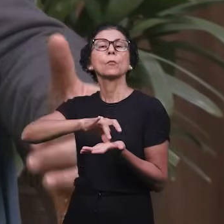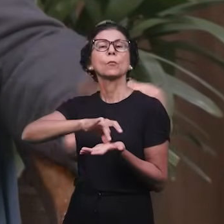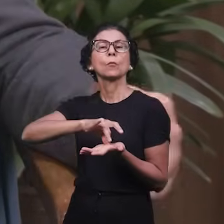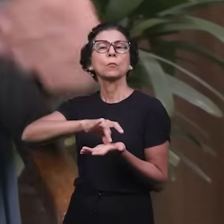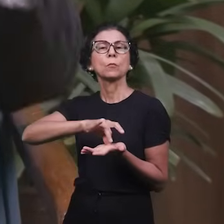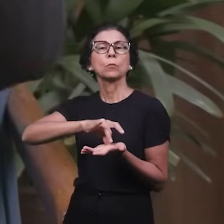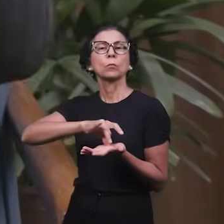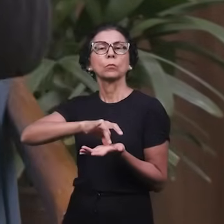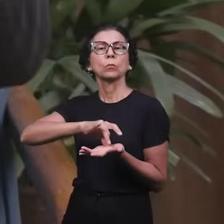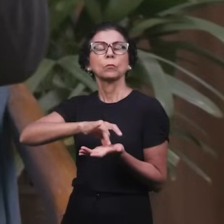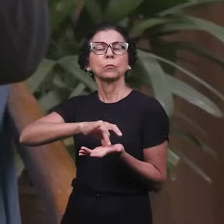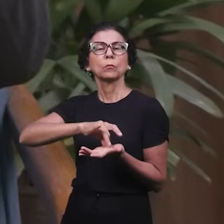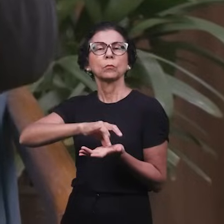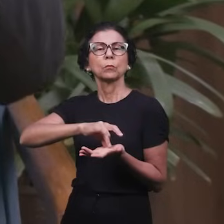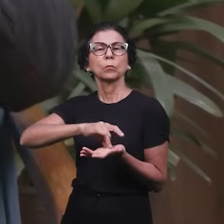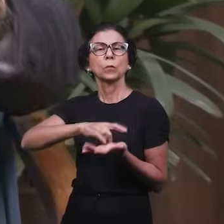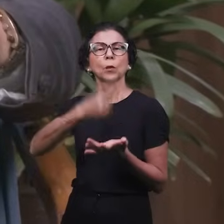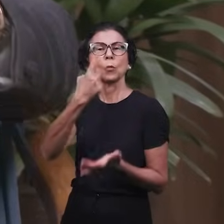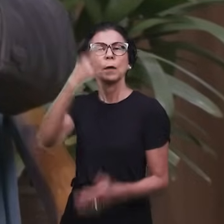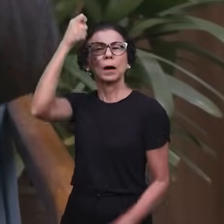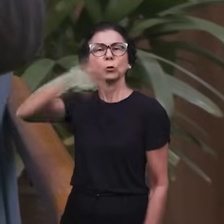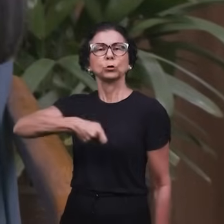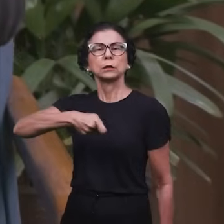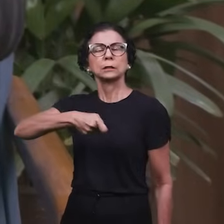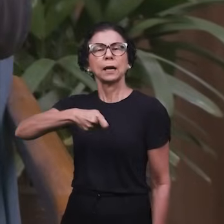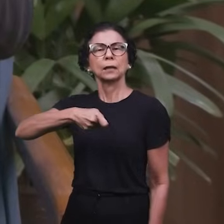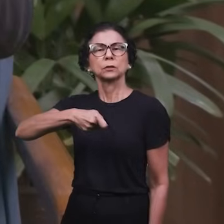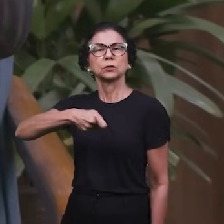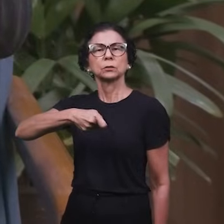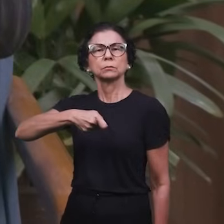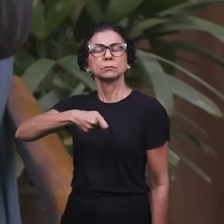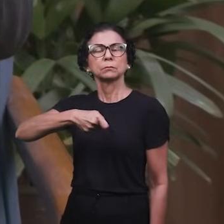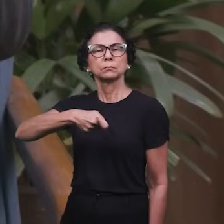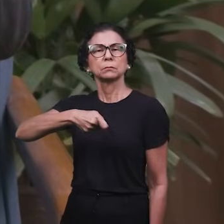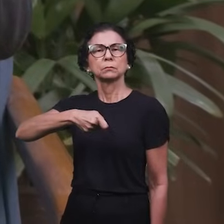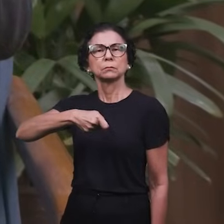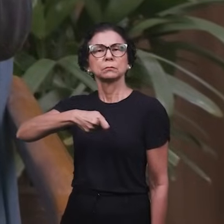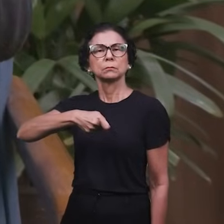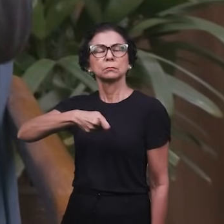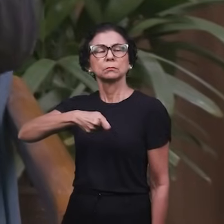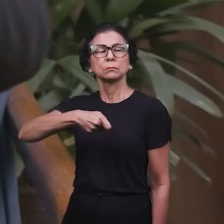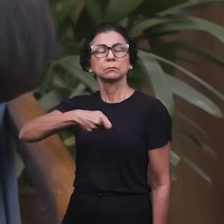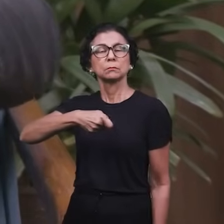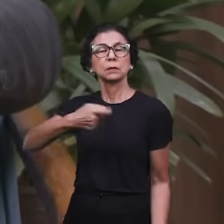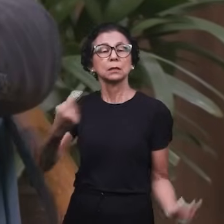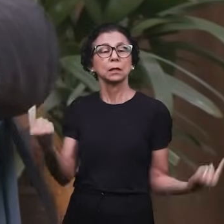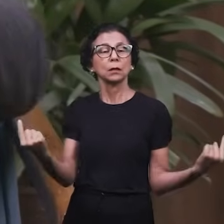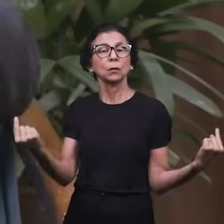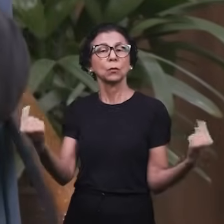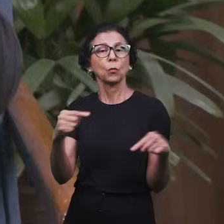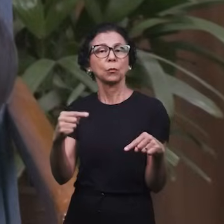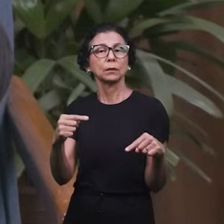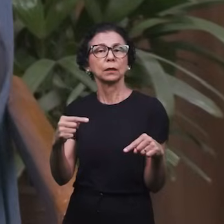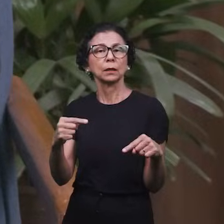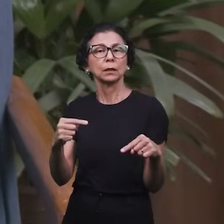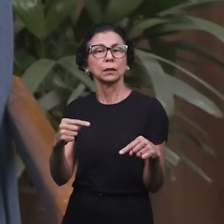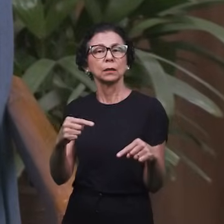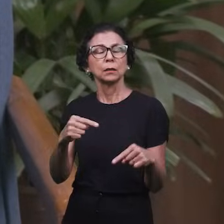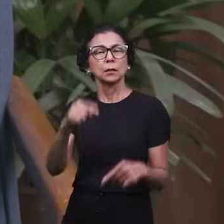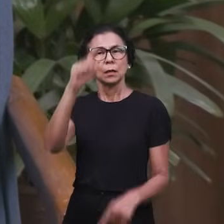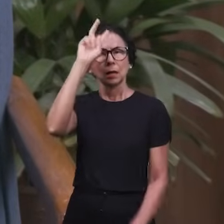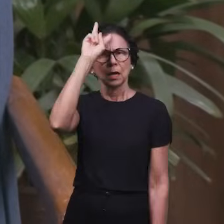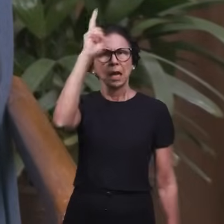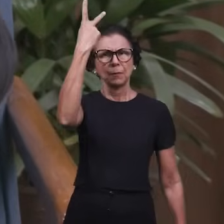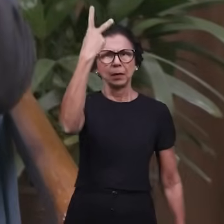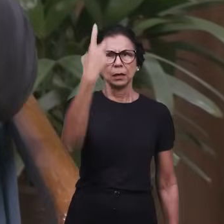Então isso é um motim. Há uma autoridade legítima e há uma rebelião contra essa autoridade legítima, sendo que essa rebelião não parte de uma